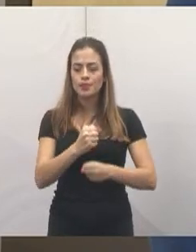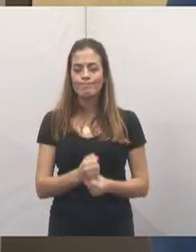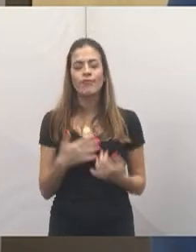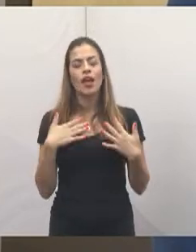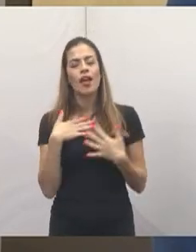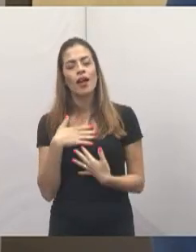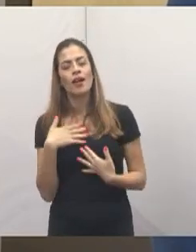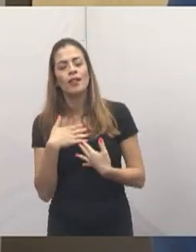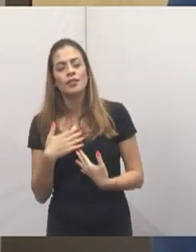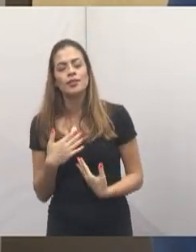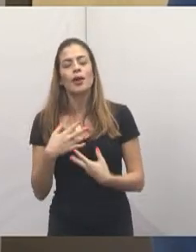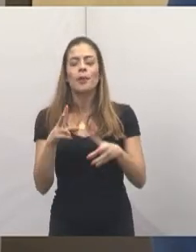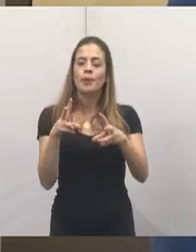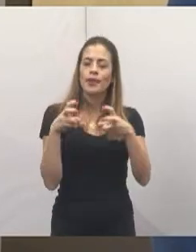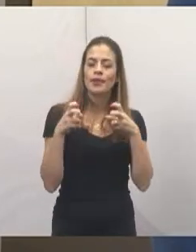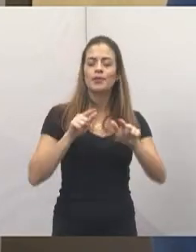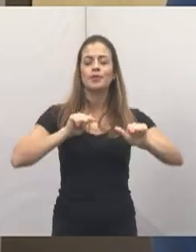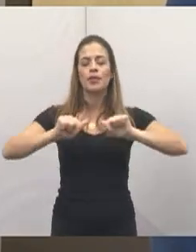nossa atuação